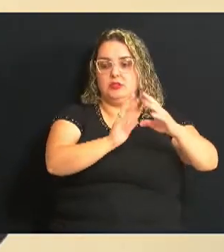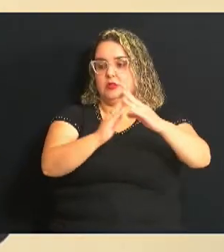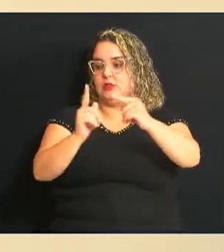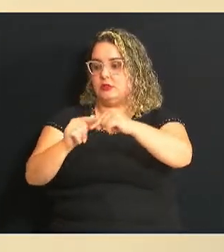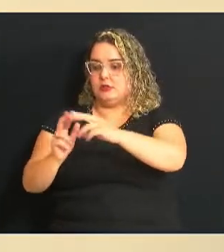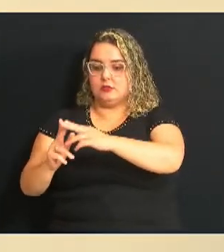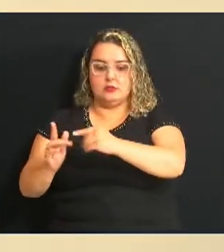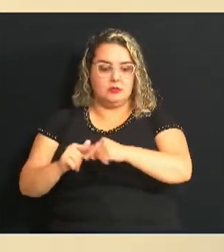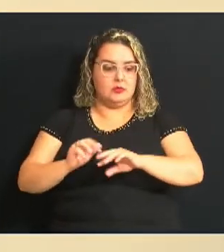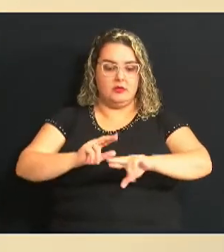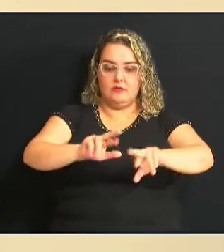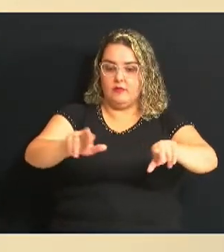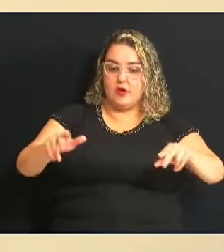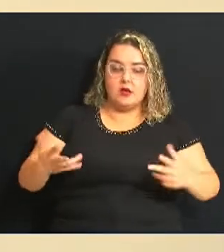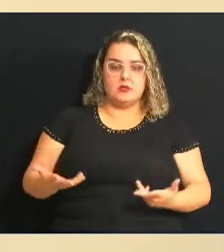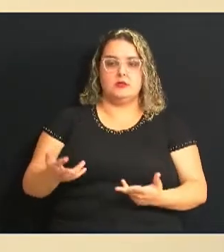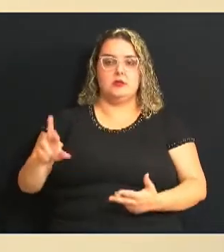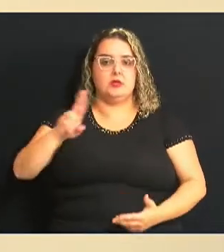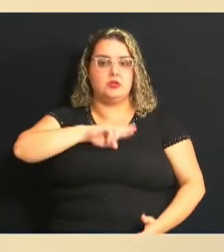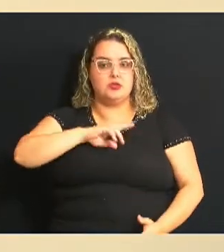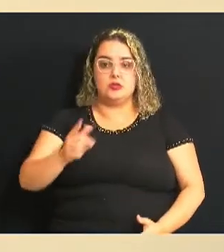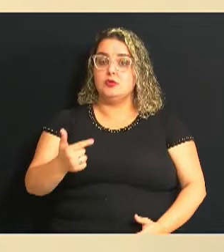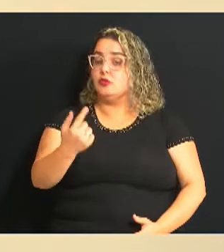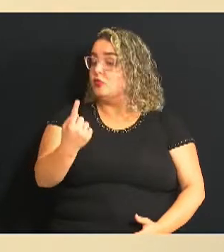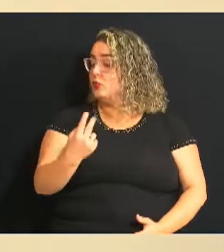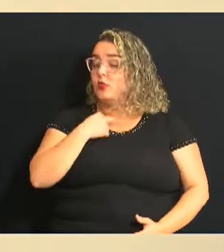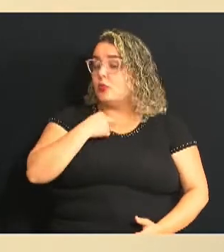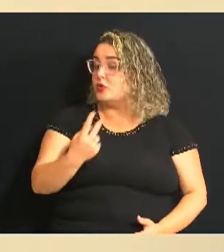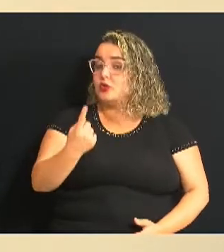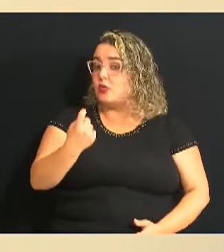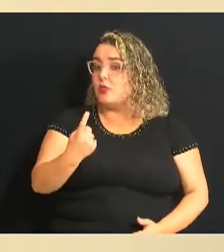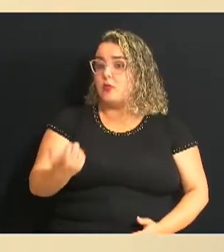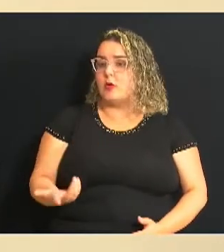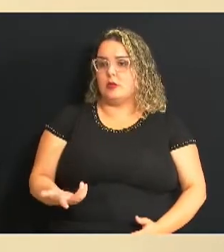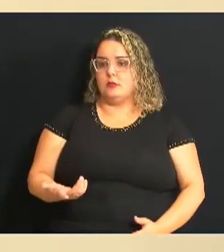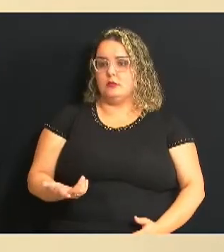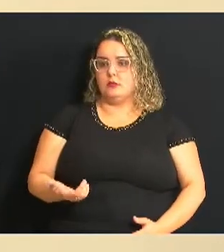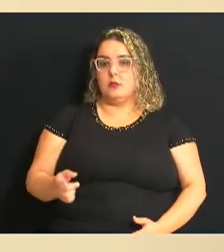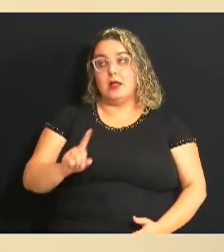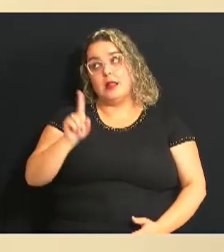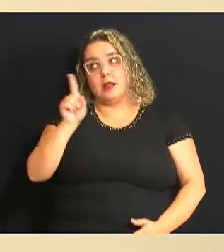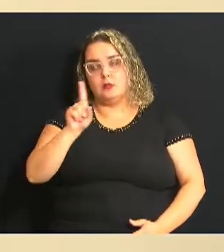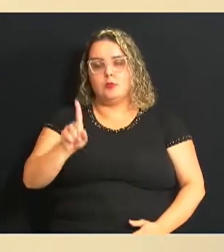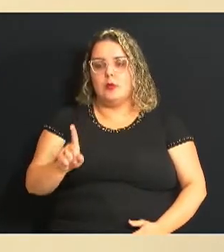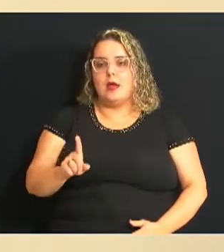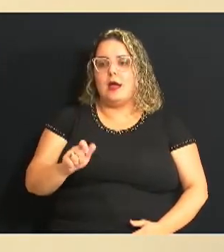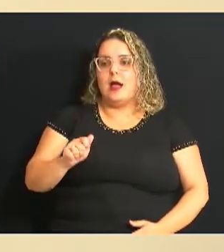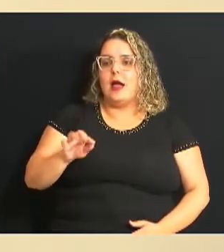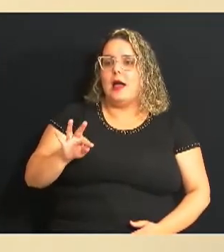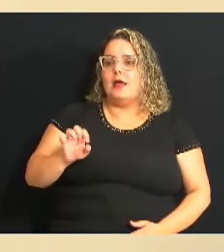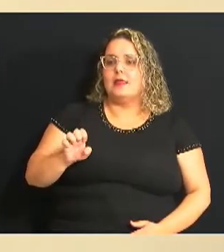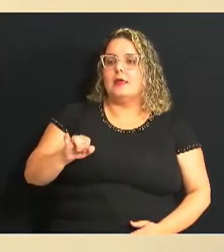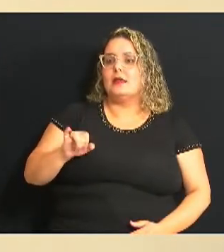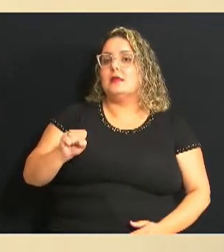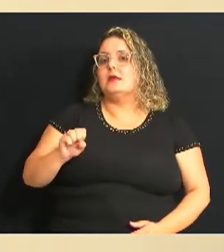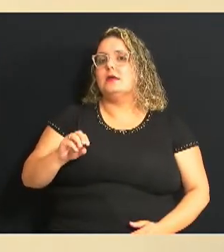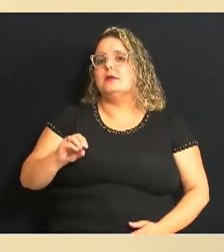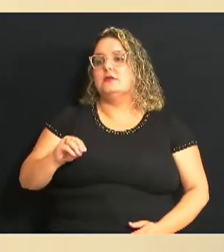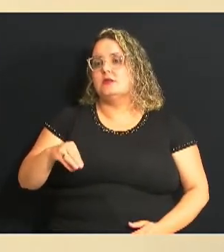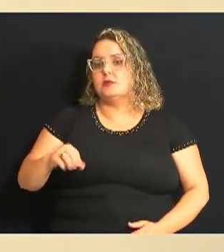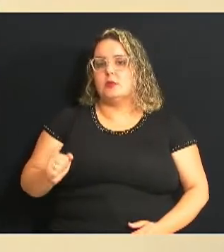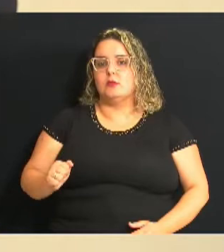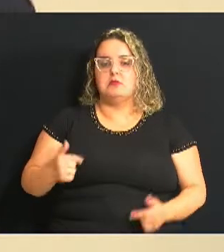oficial. Só que laicidade não é sinônimo de ateísmo. Aí que as pessoas se